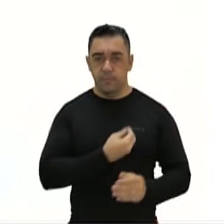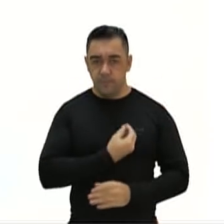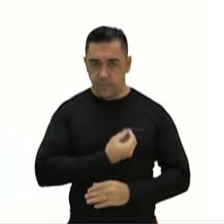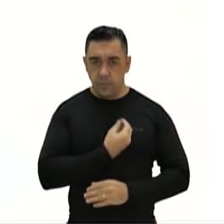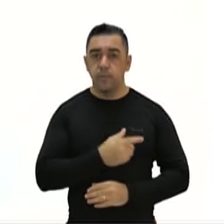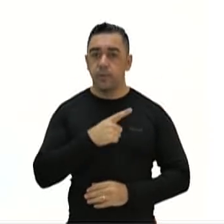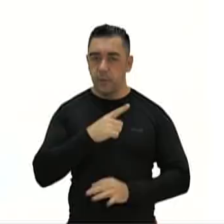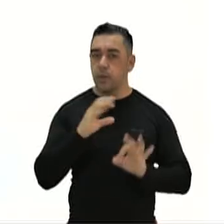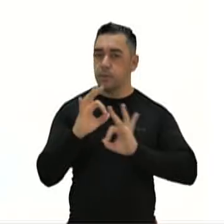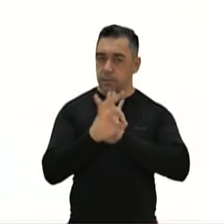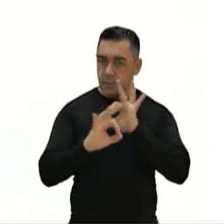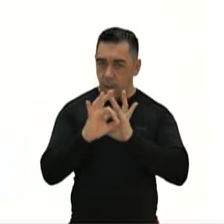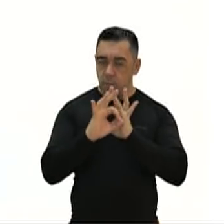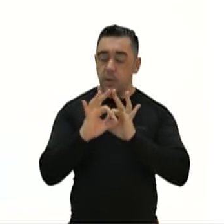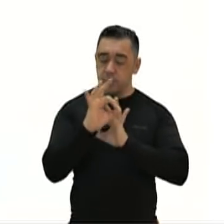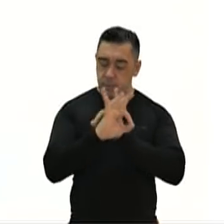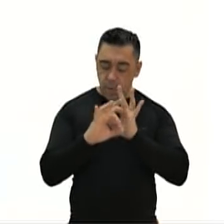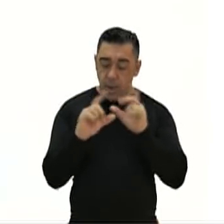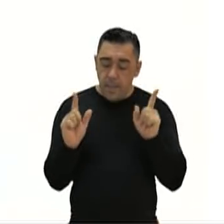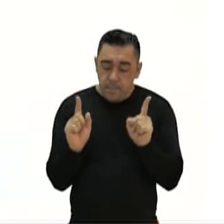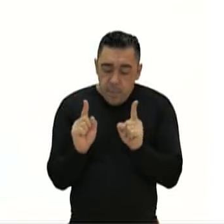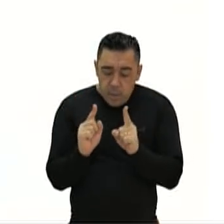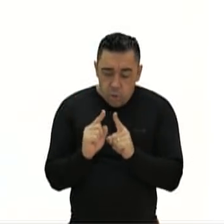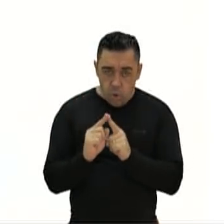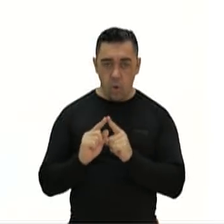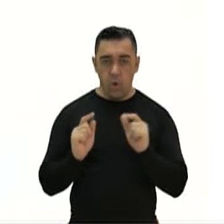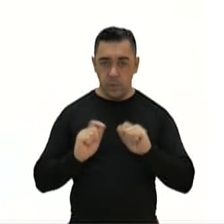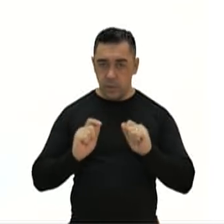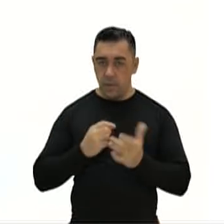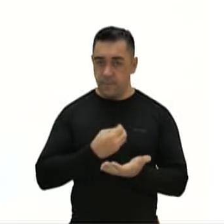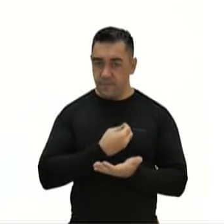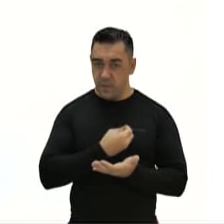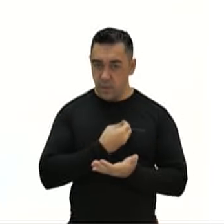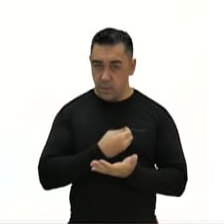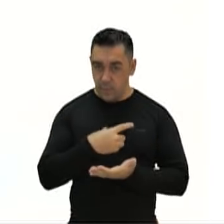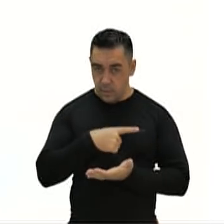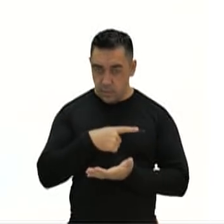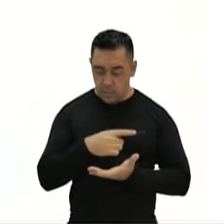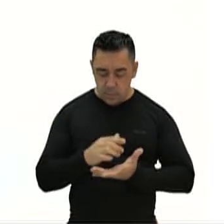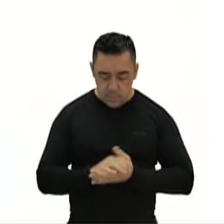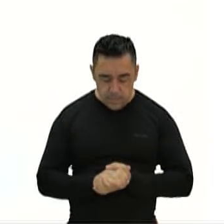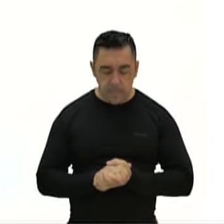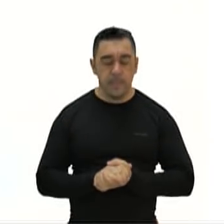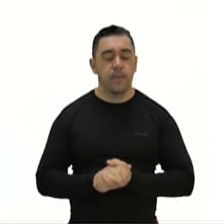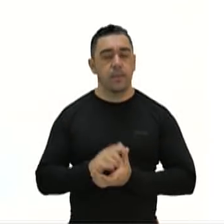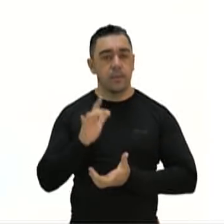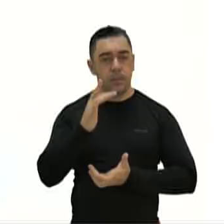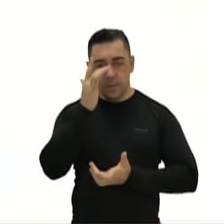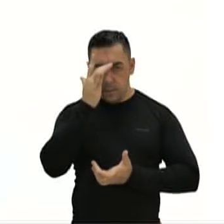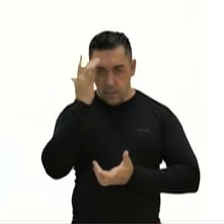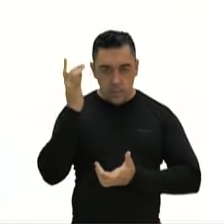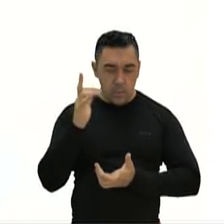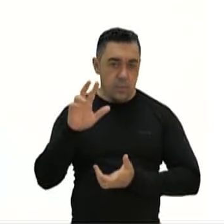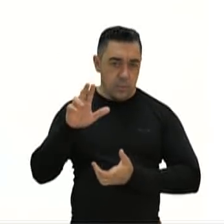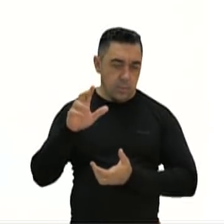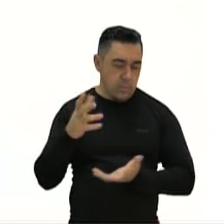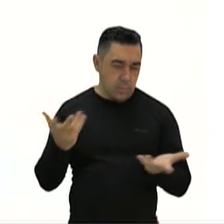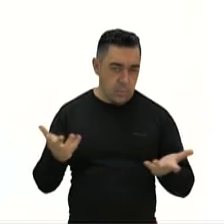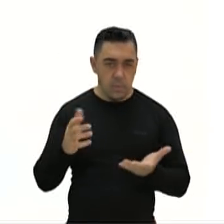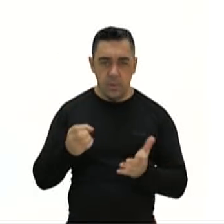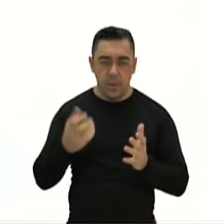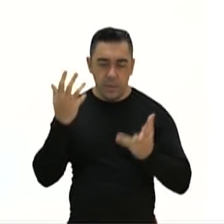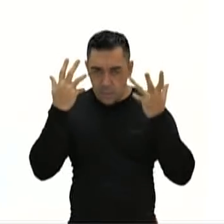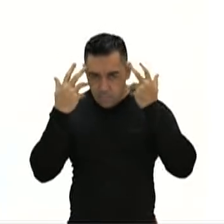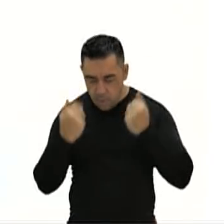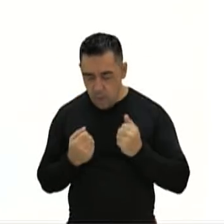que célula é a menor estrutura viva que existe e que um ser vivo pode ser formado por uma ou